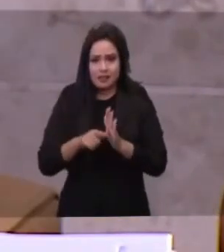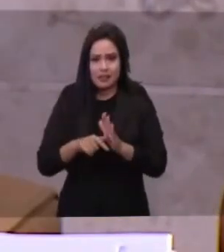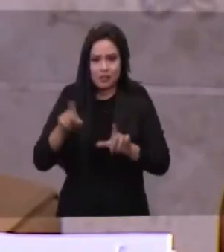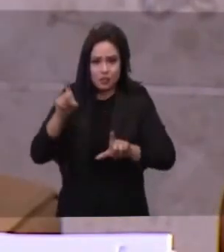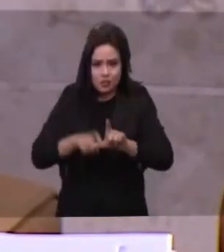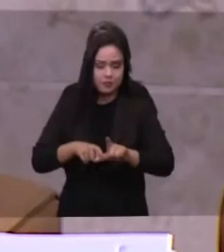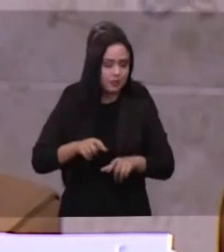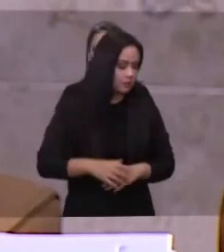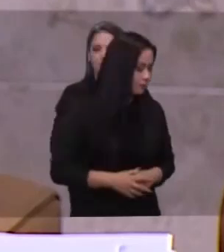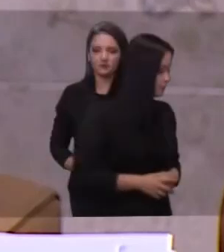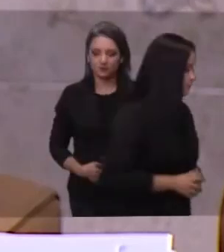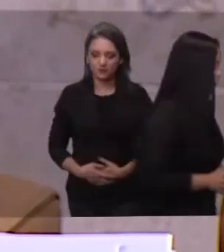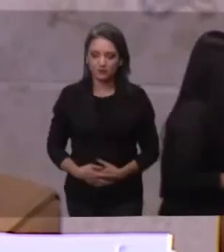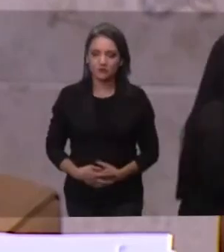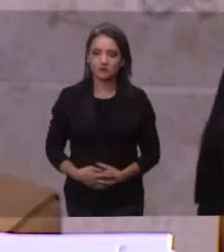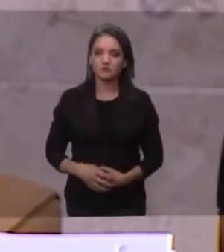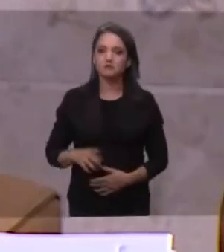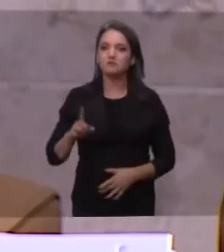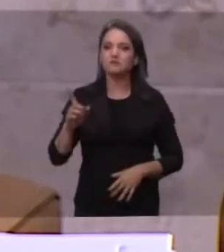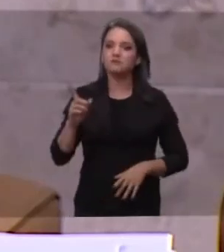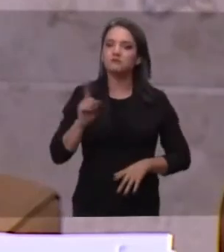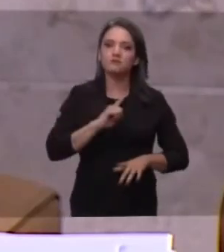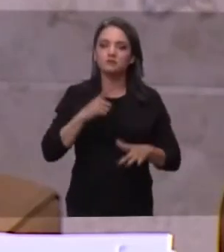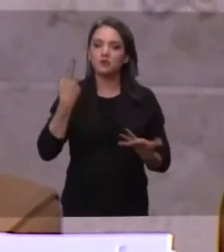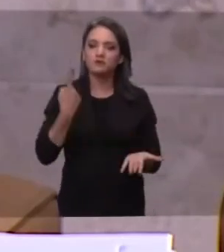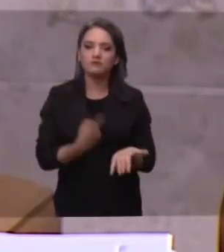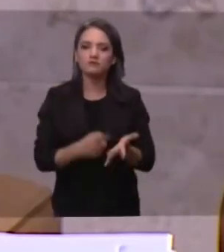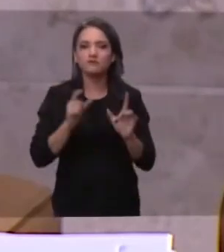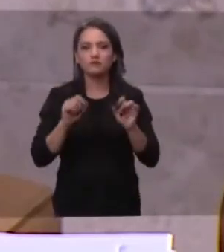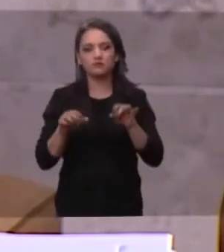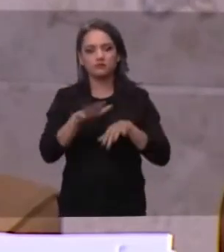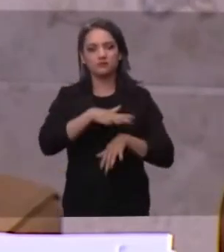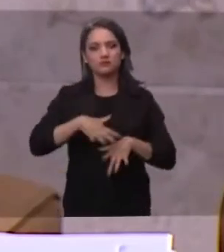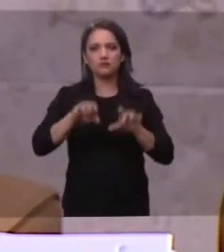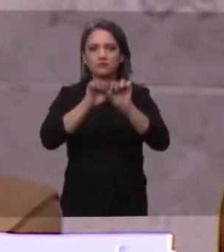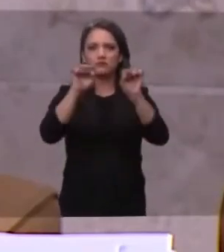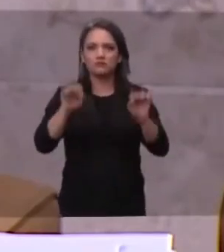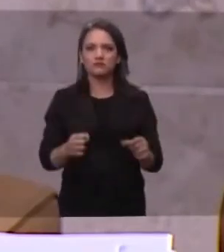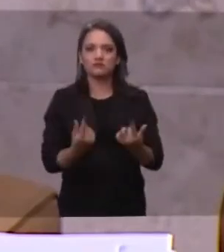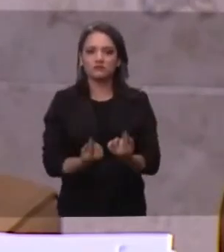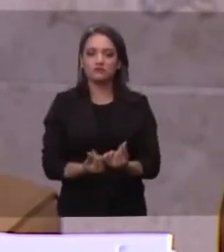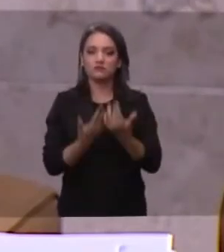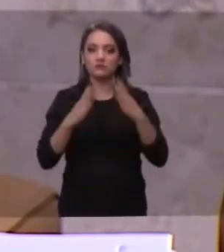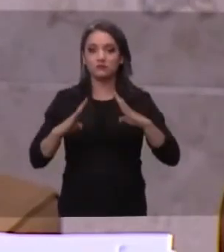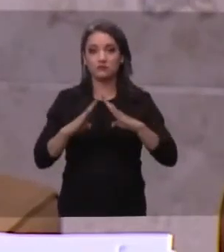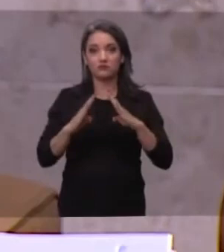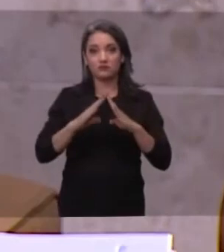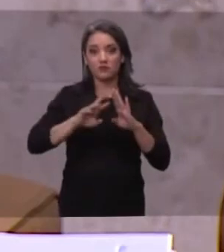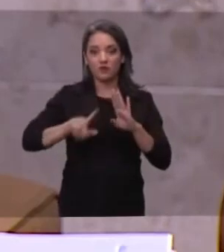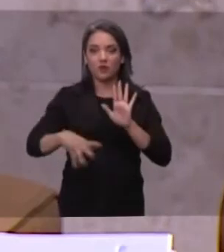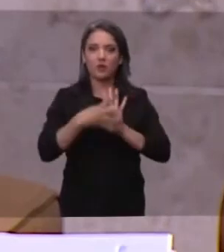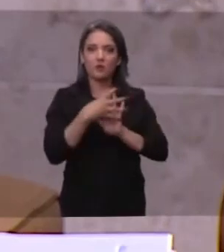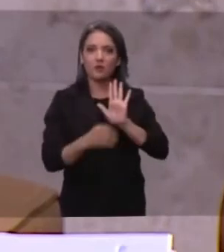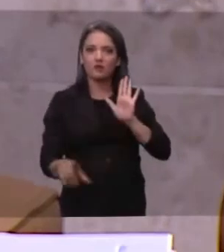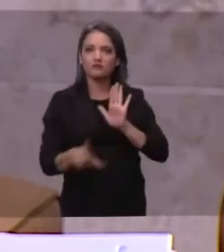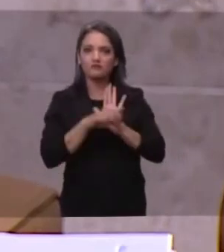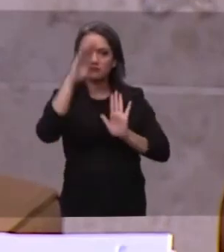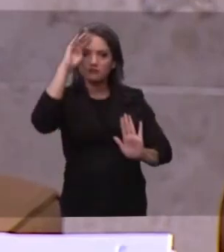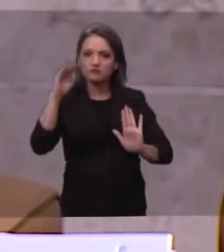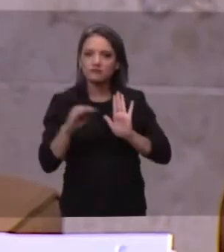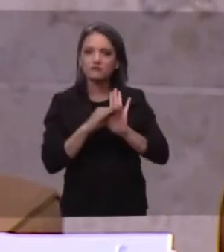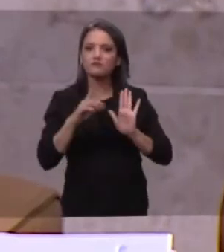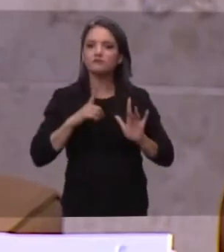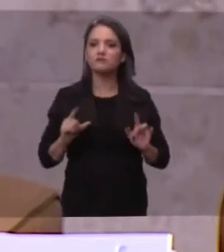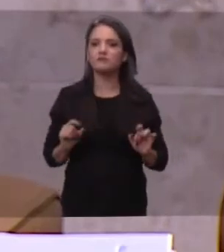de empréstimo em que o imóvel é dado como garantia de pagamento. Sustentação oral feita pela